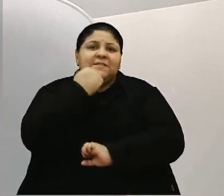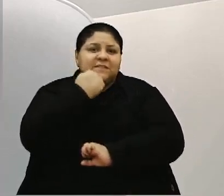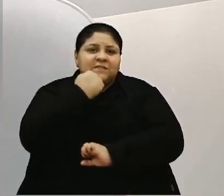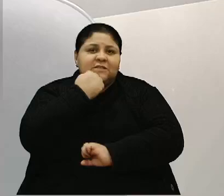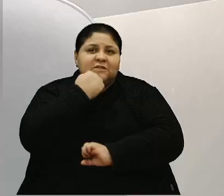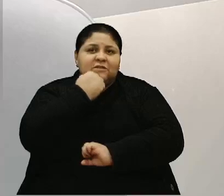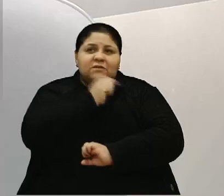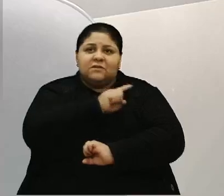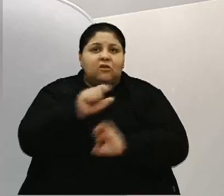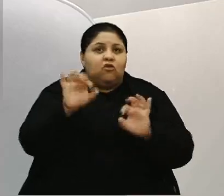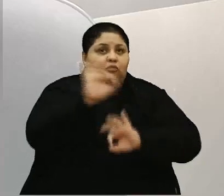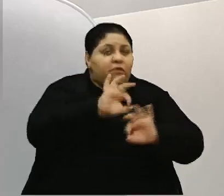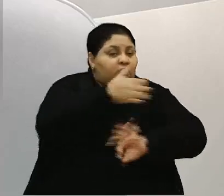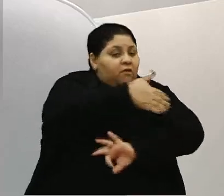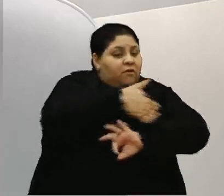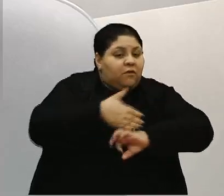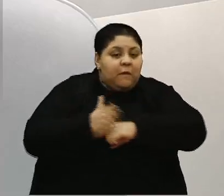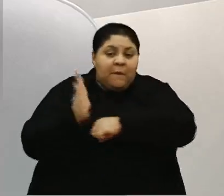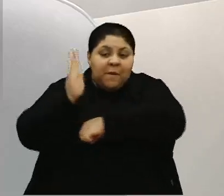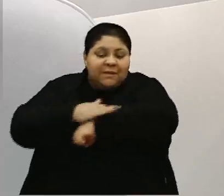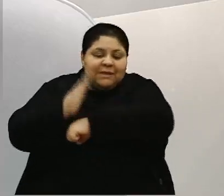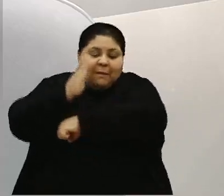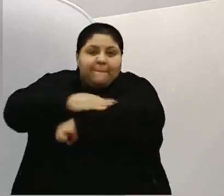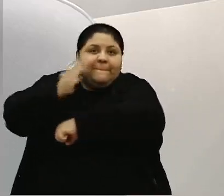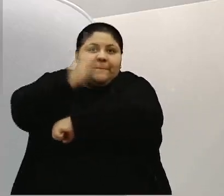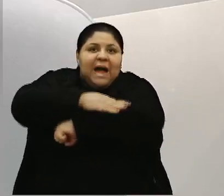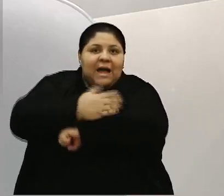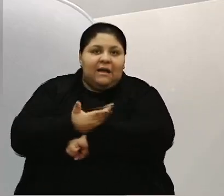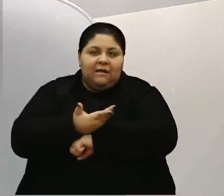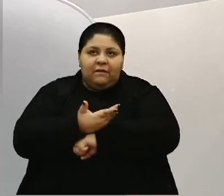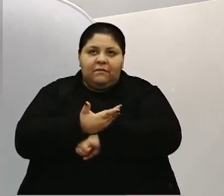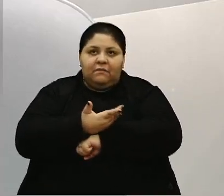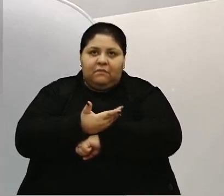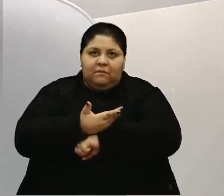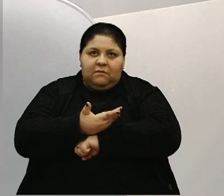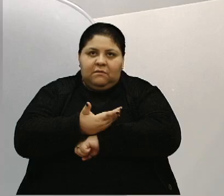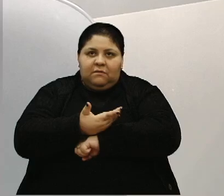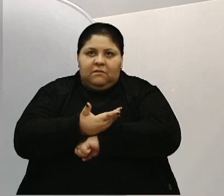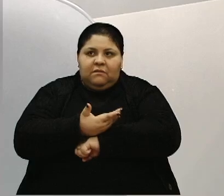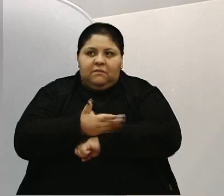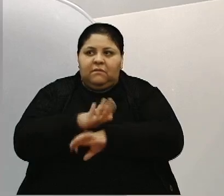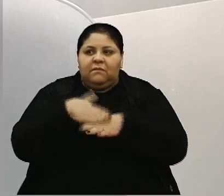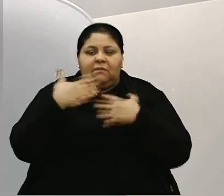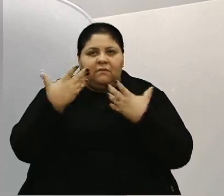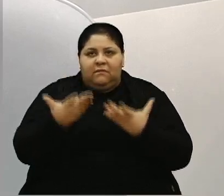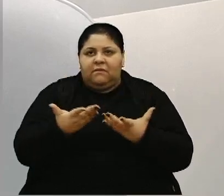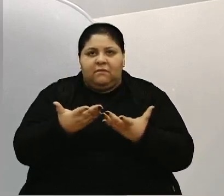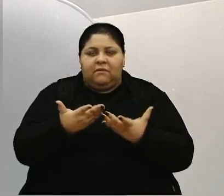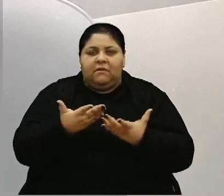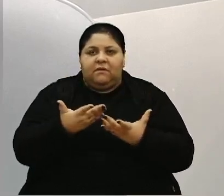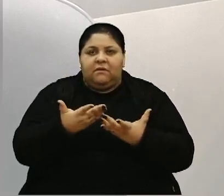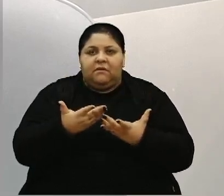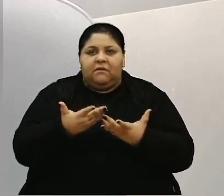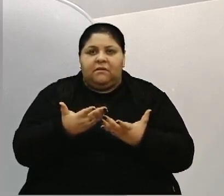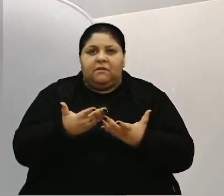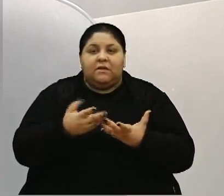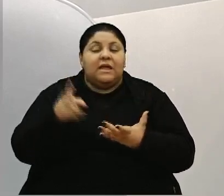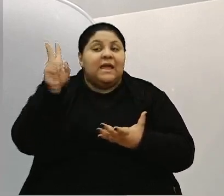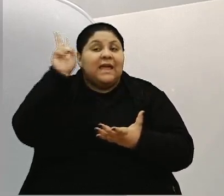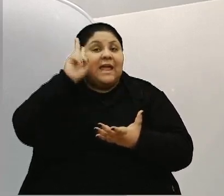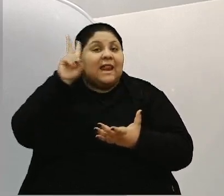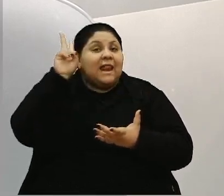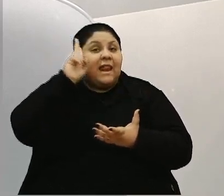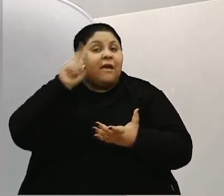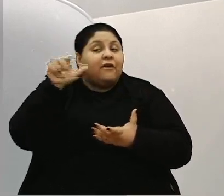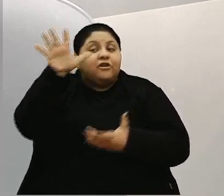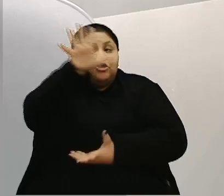para arrumar a estrada, para tapar buraco, remendar roupa, como se diz. Então isso é relembrar como um todo